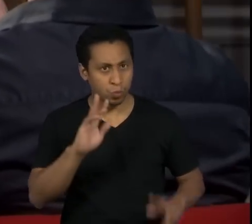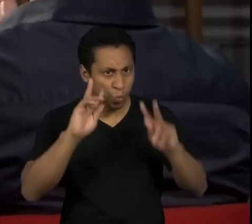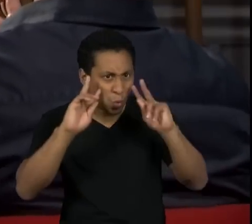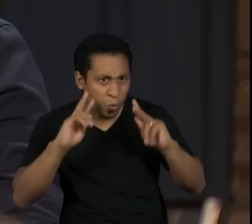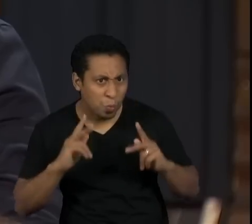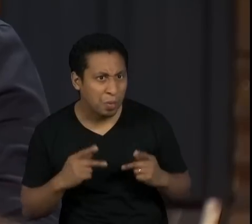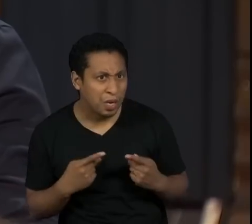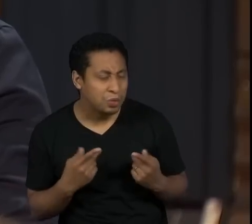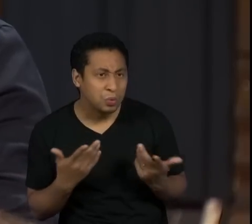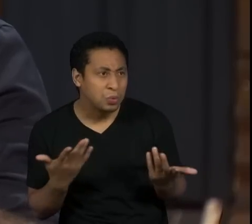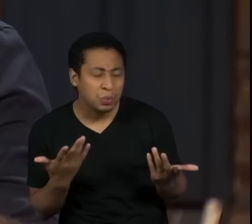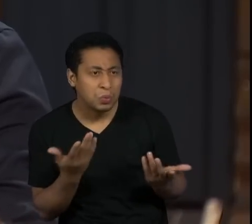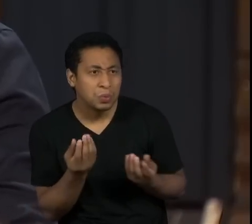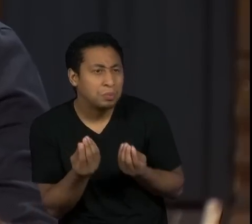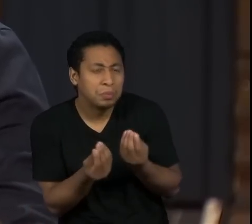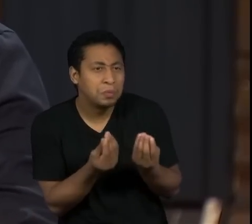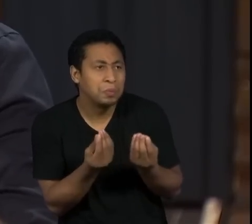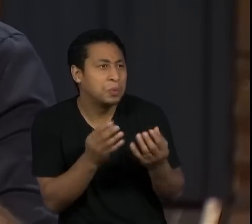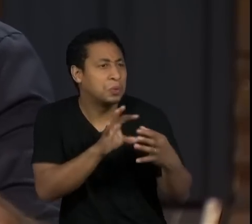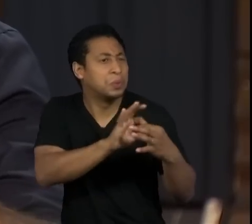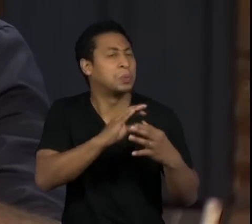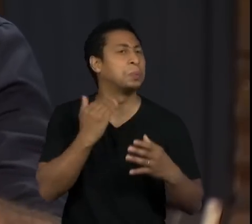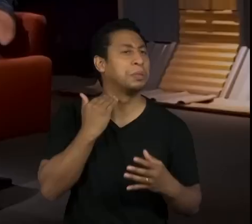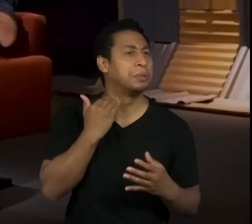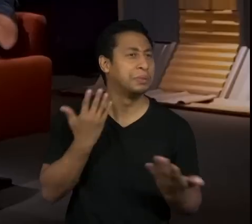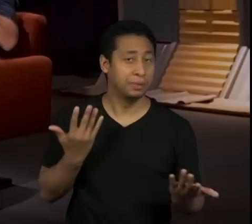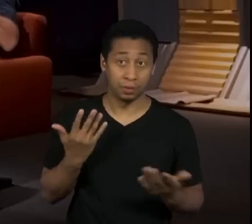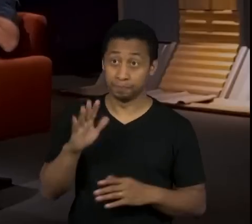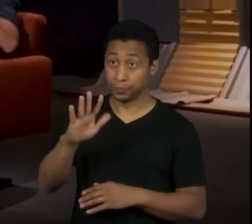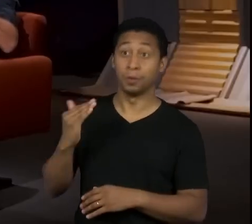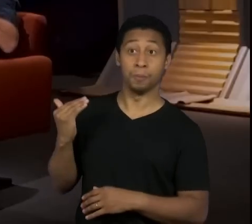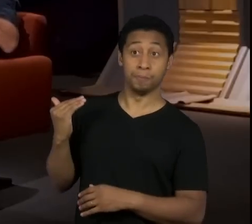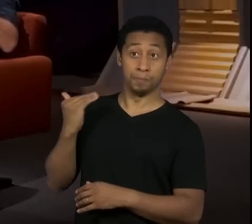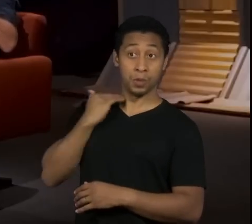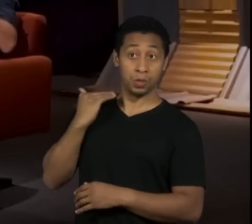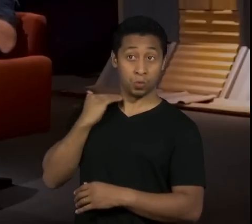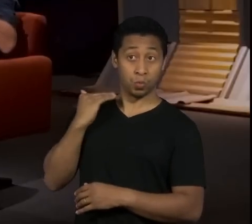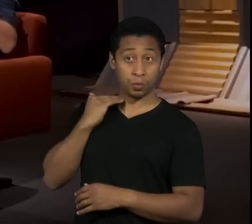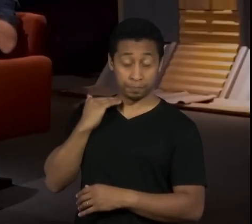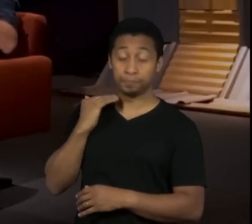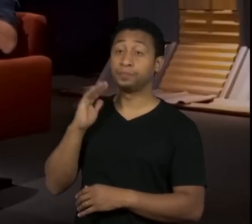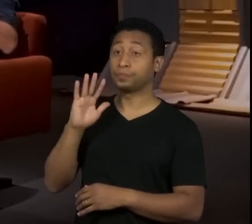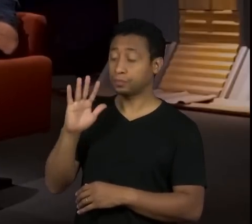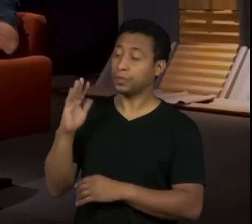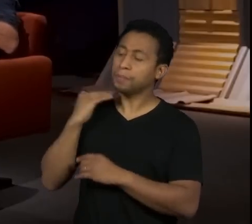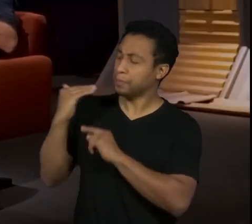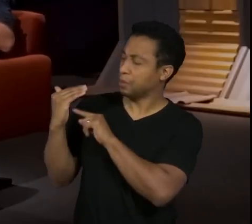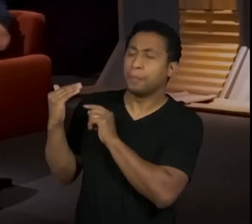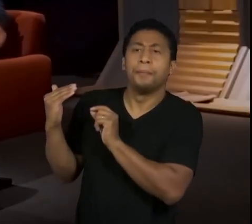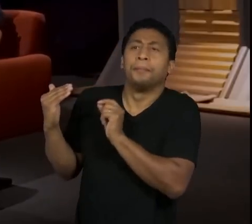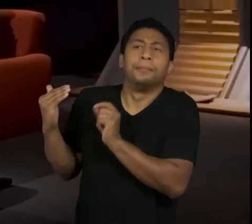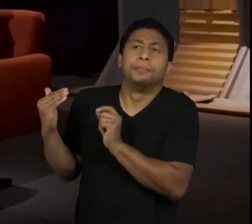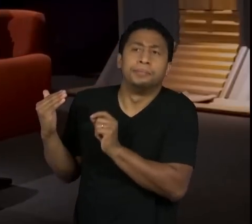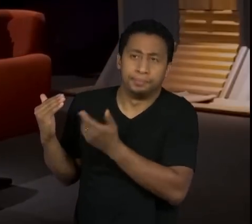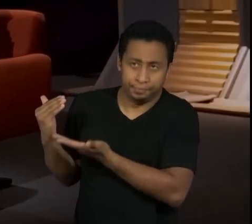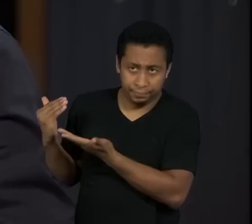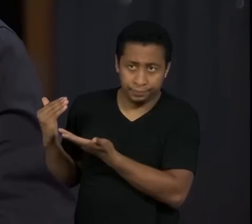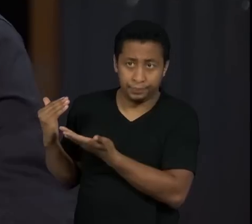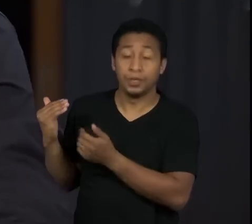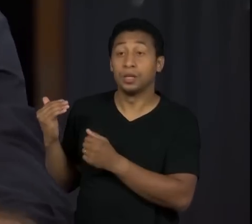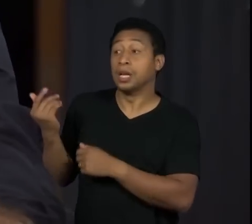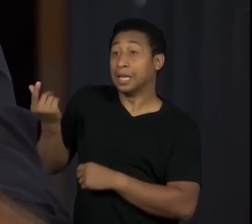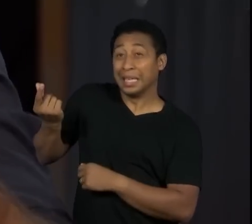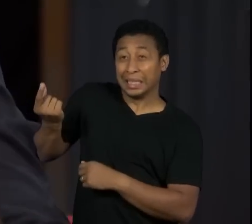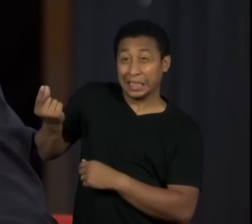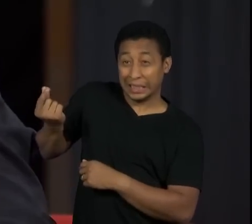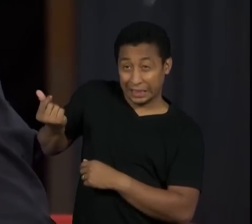Os bancos servem, e é muito boa essa sua pergunta, para levar recursos daquele que tem excesso